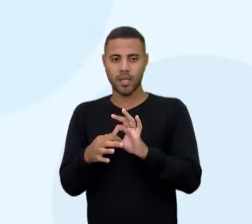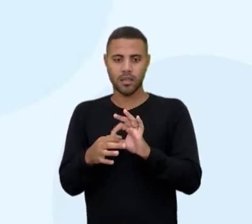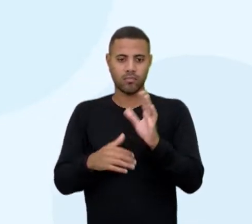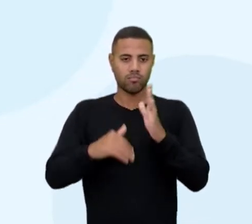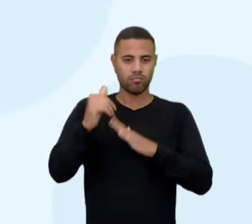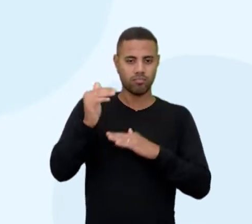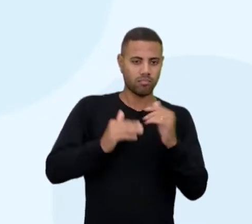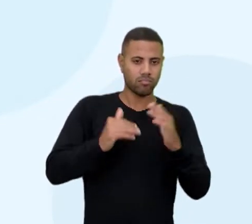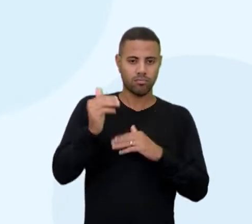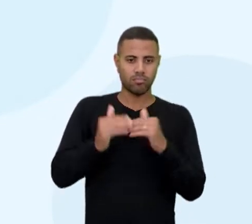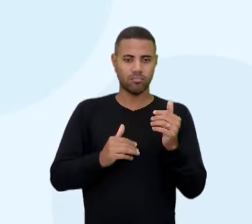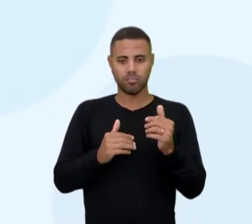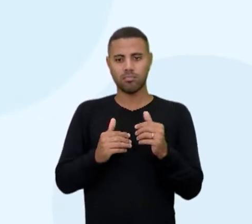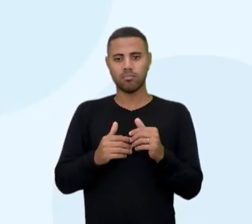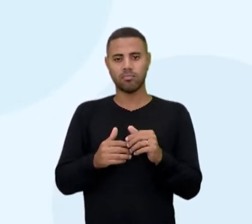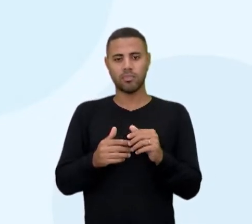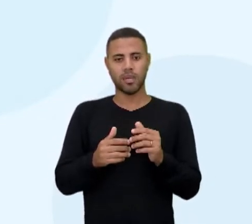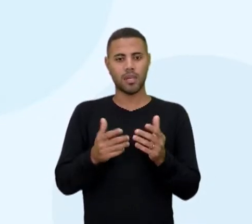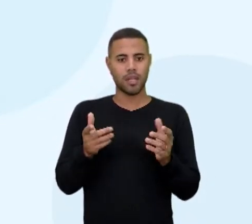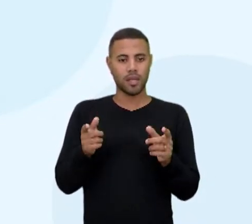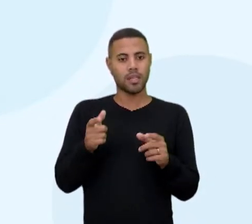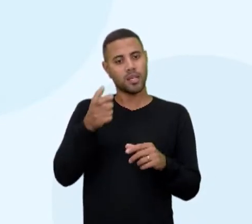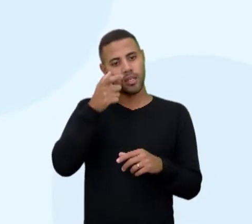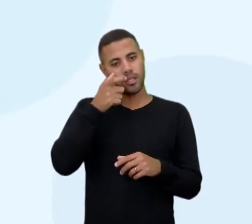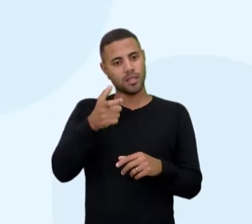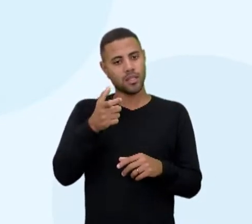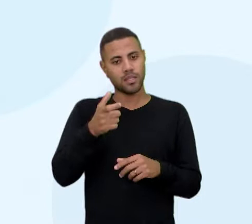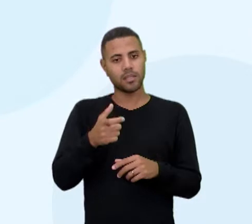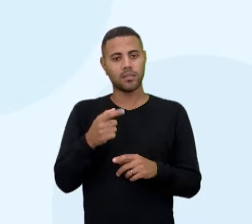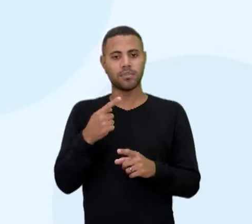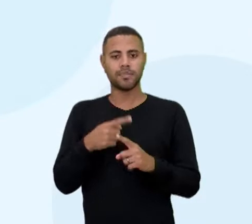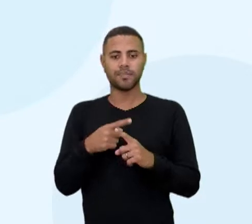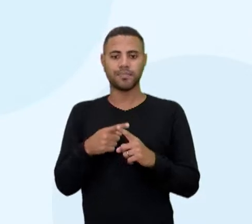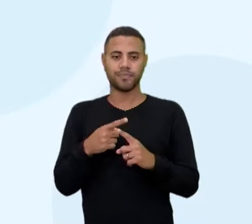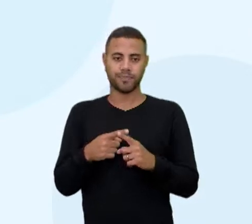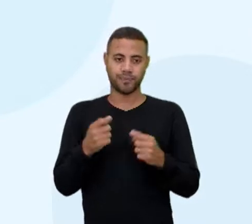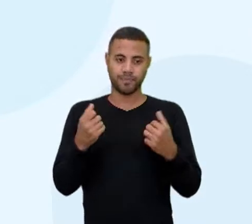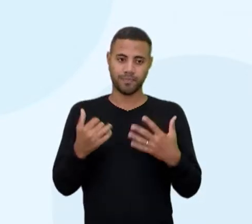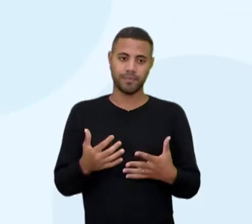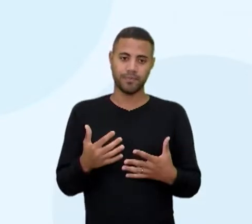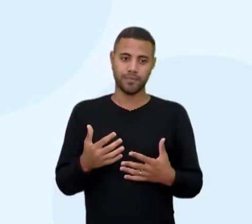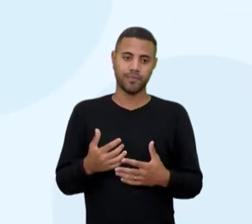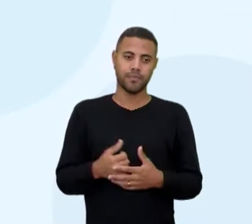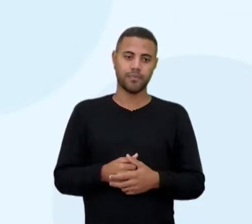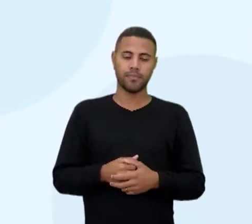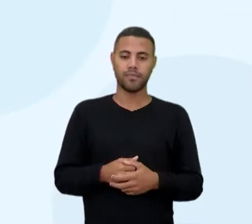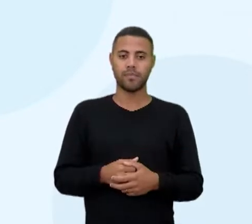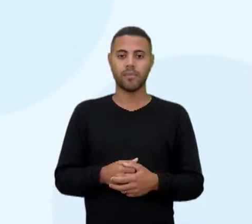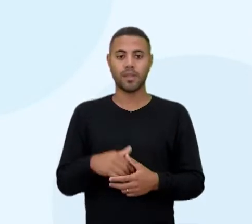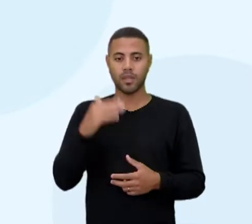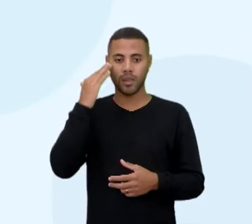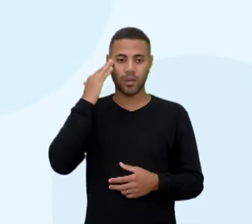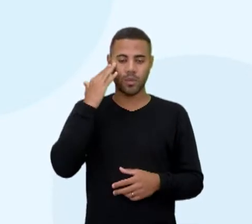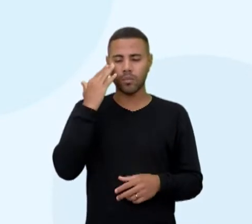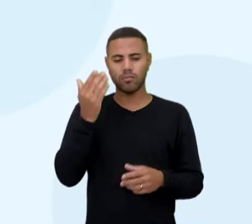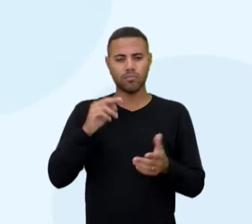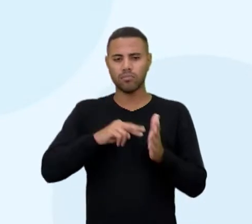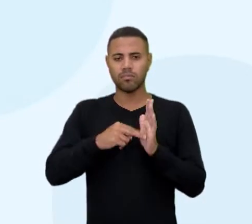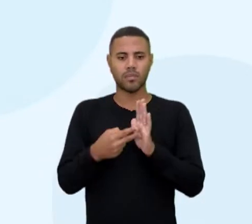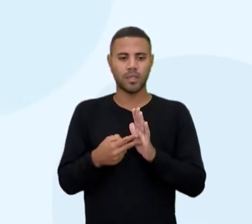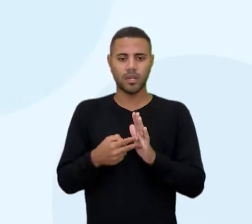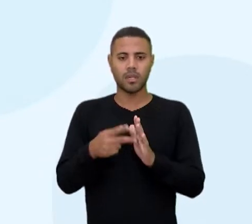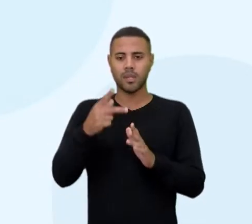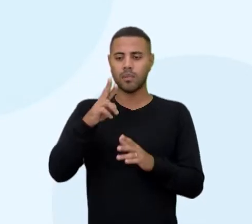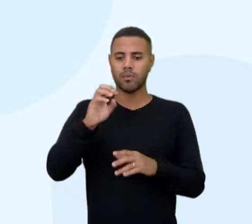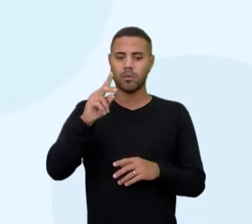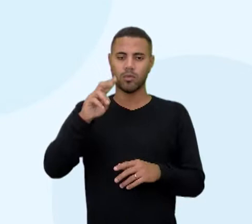e recepção. Isso é interessante falar, eu gosto de falar sempre com os estudantes, que é o contexto de recepção e produção, é para entender... Porque às vezes você